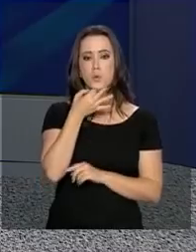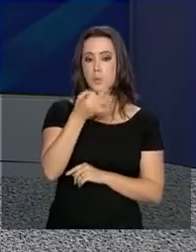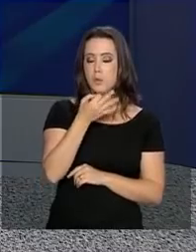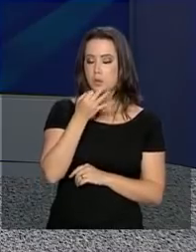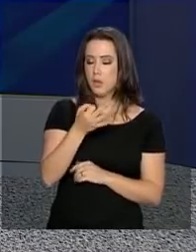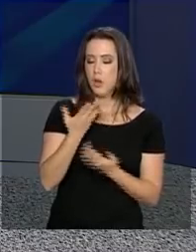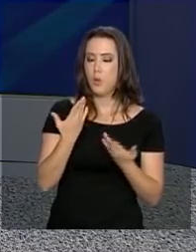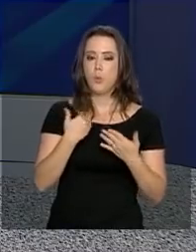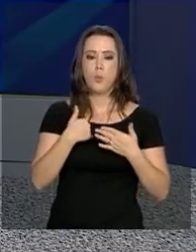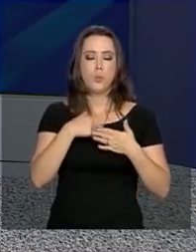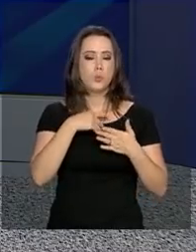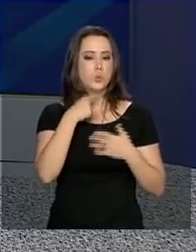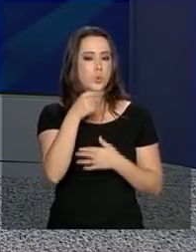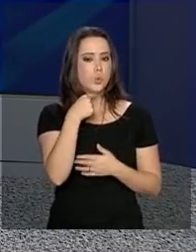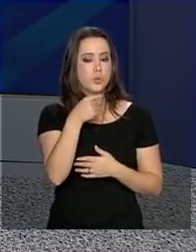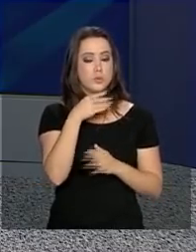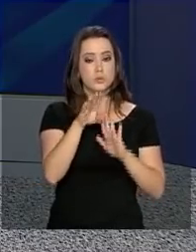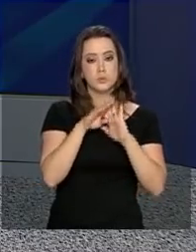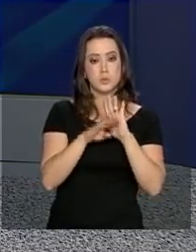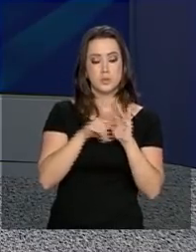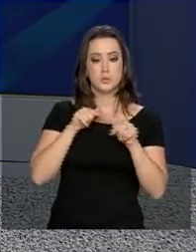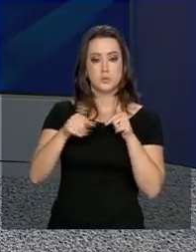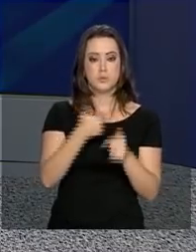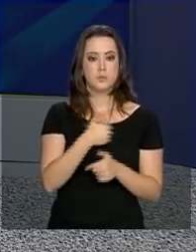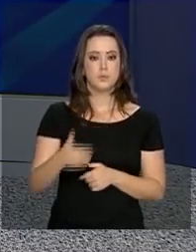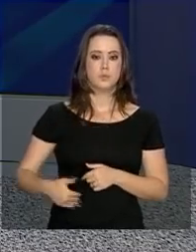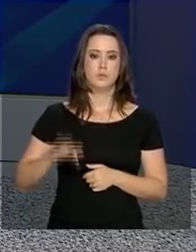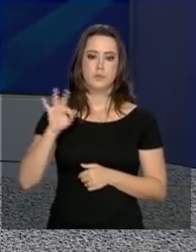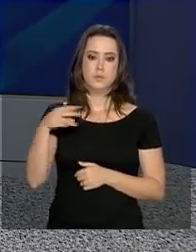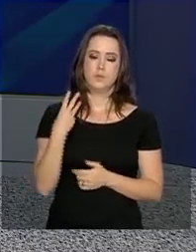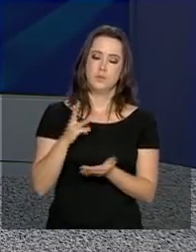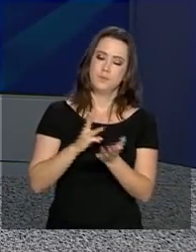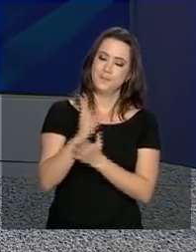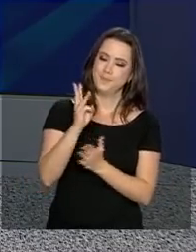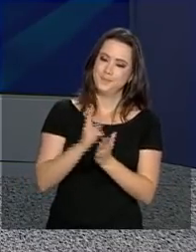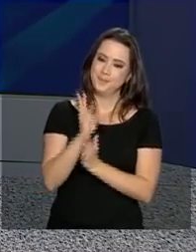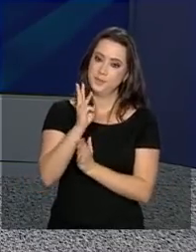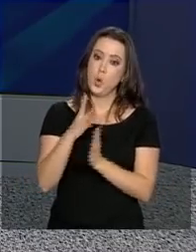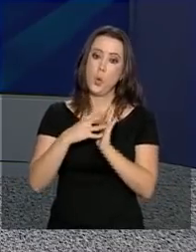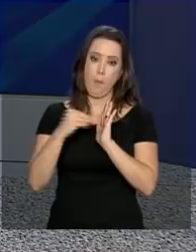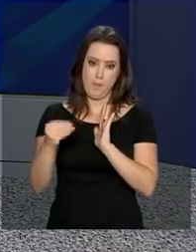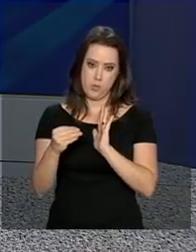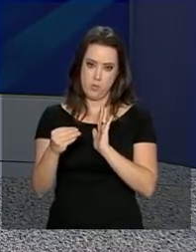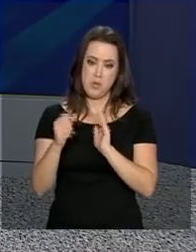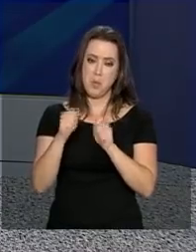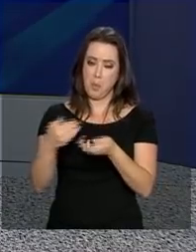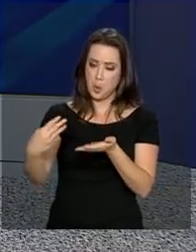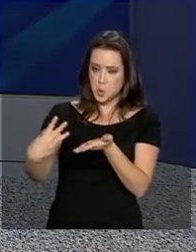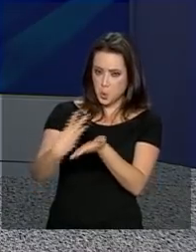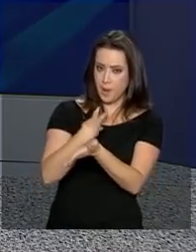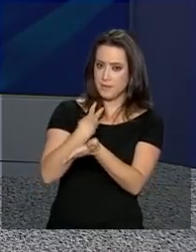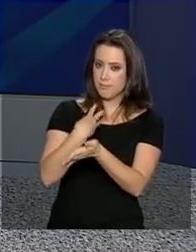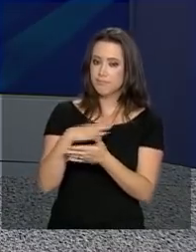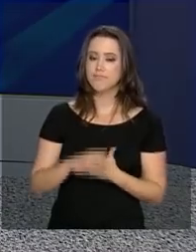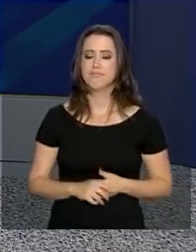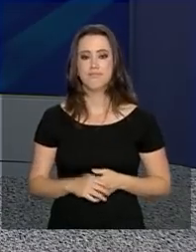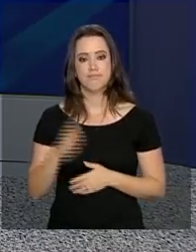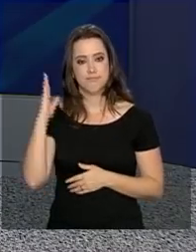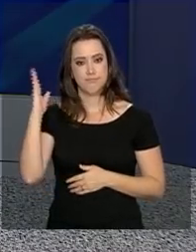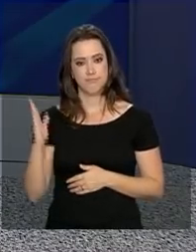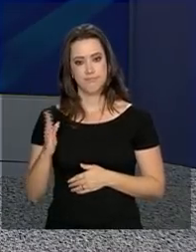de reportagens e dúvidas sobre programas e ações do governo federal para o nosso artesanato então anote aí é 61